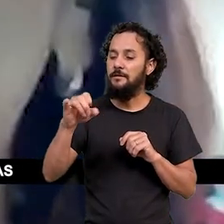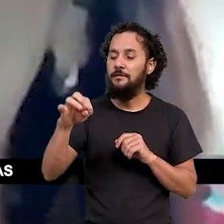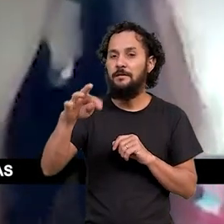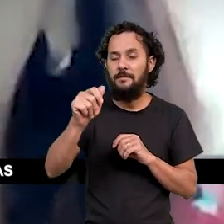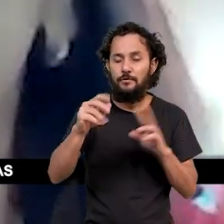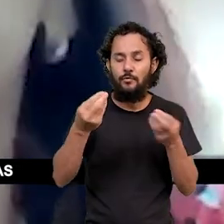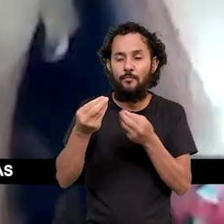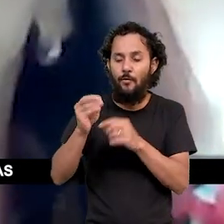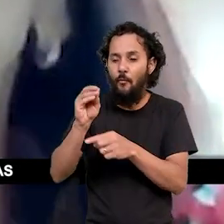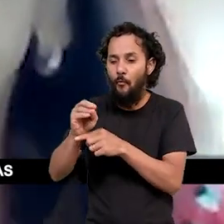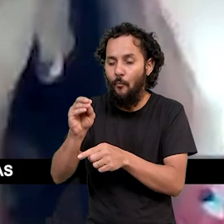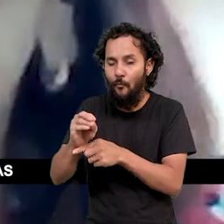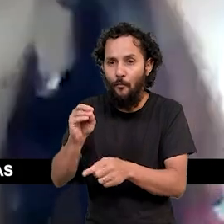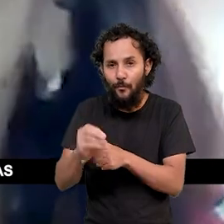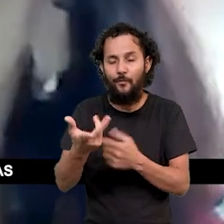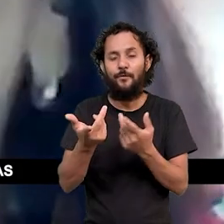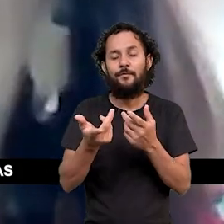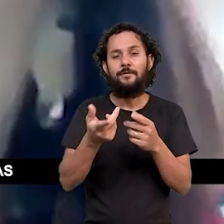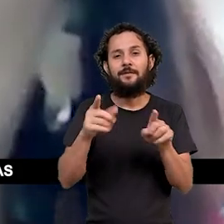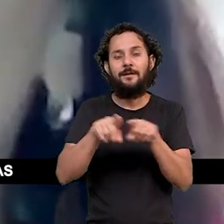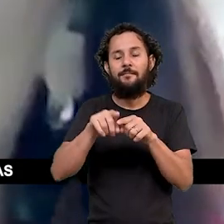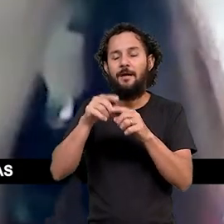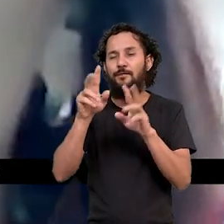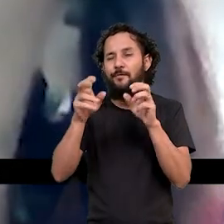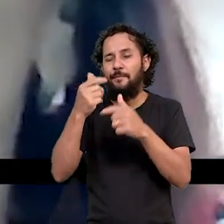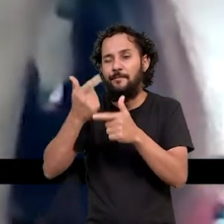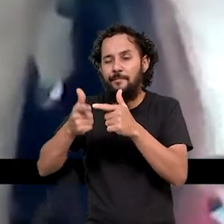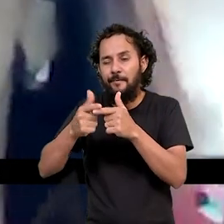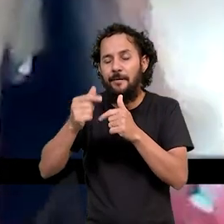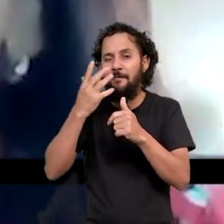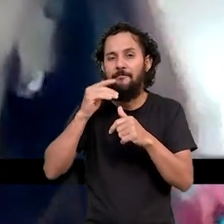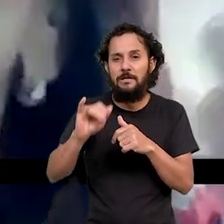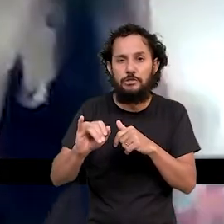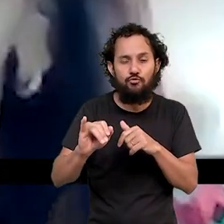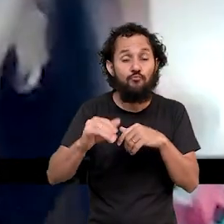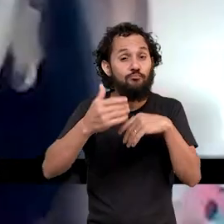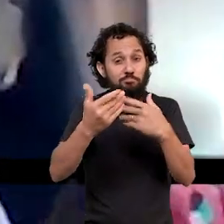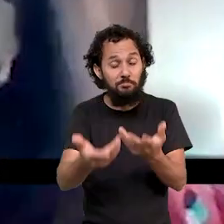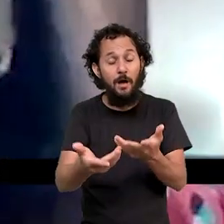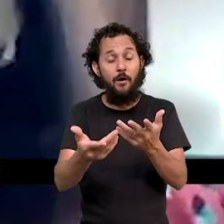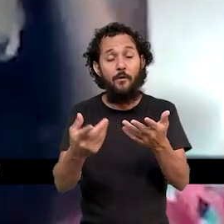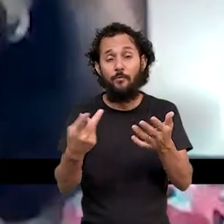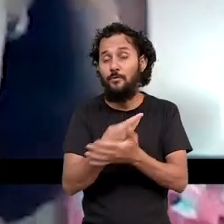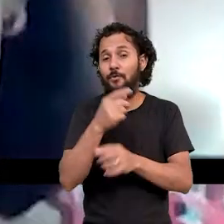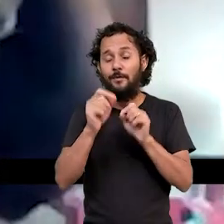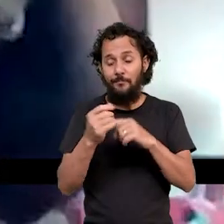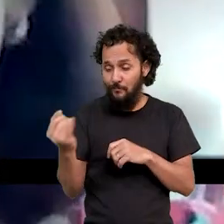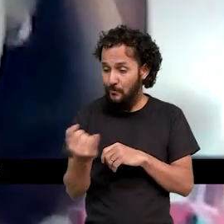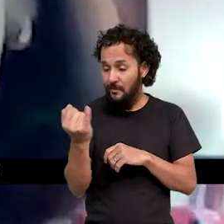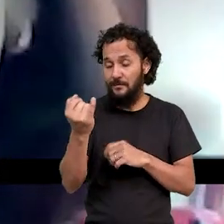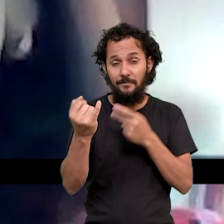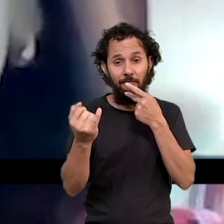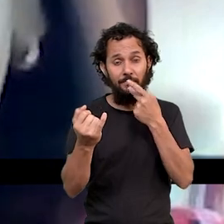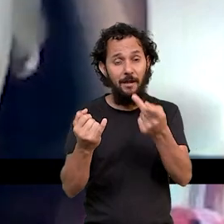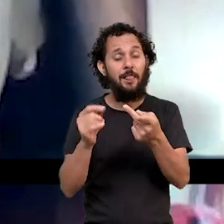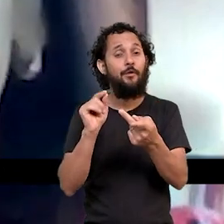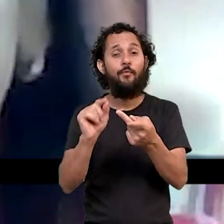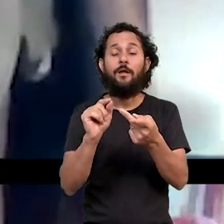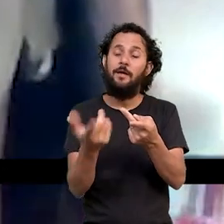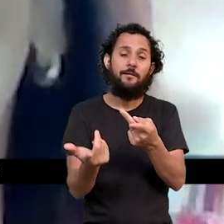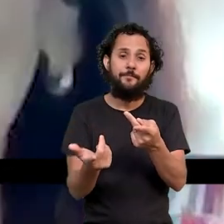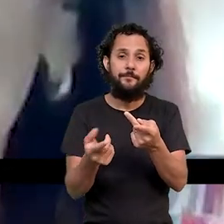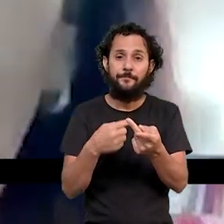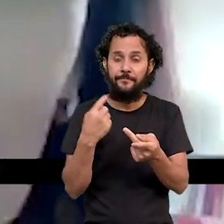de cuidar, de resolver esses problemas infantis. E ainda assim, é importante dizer para